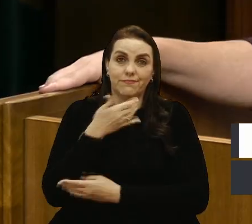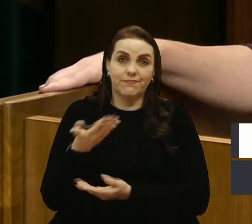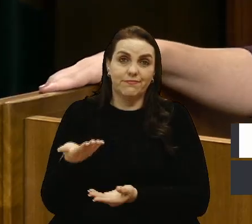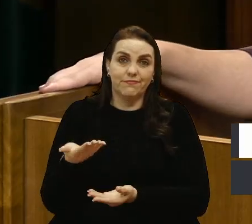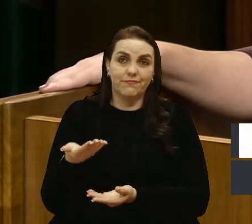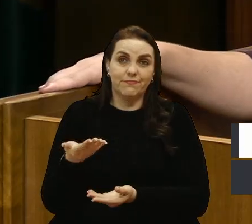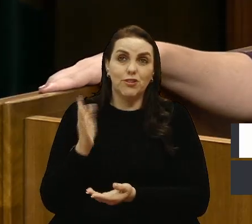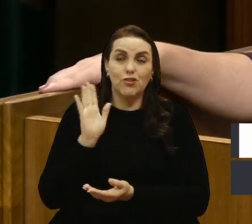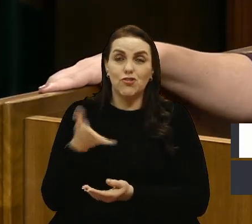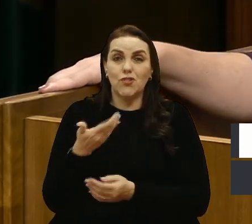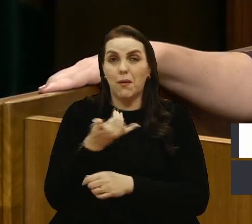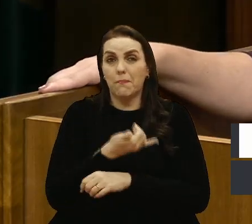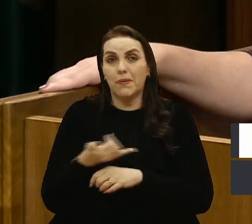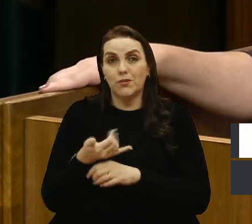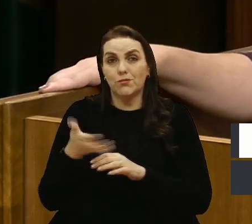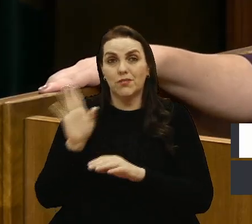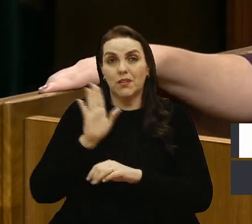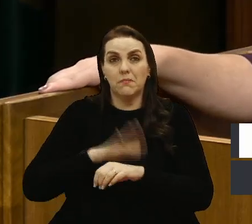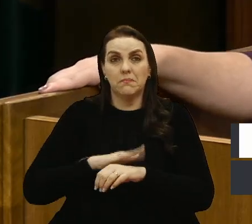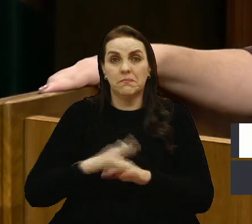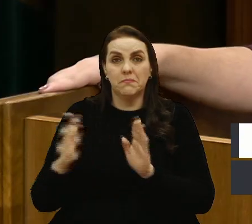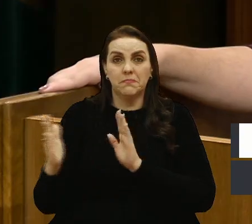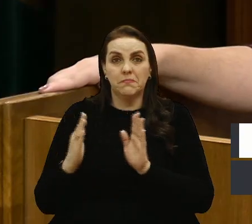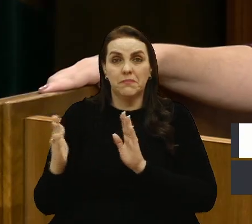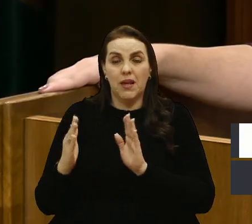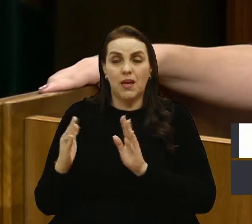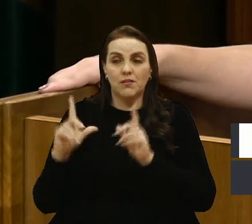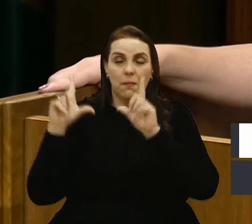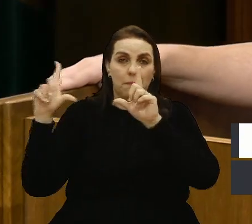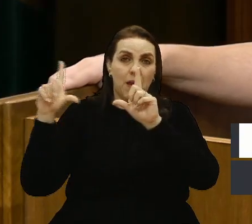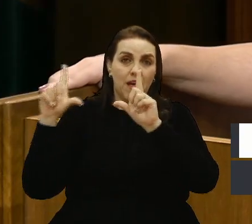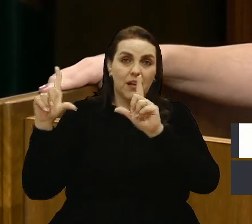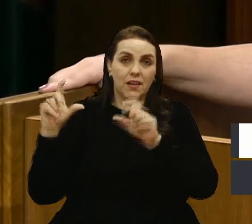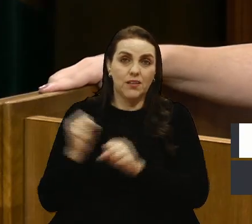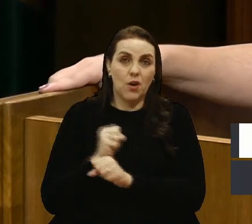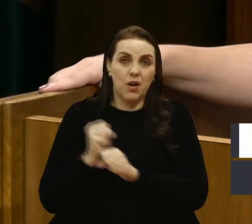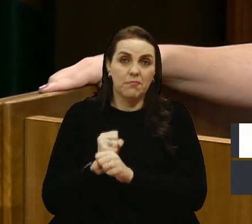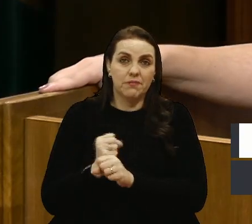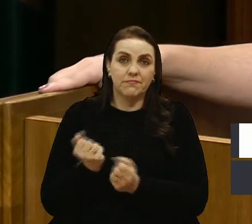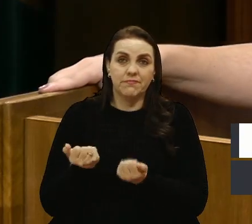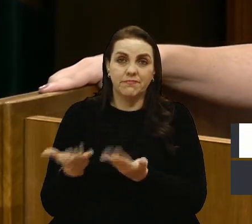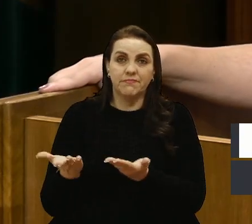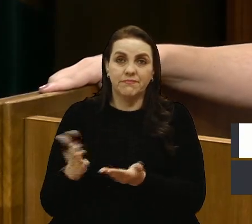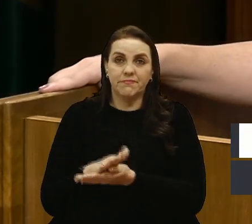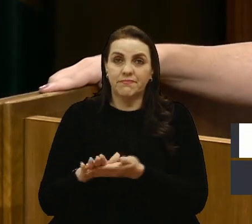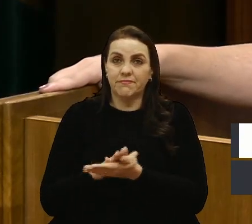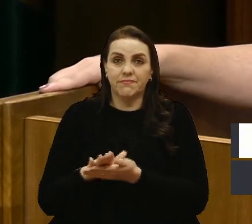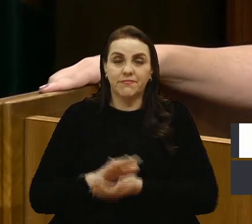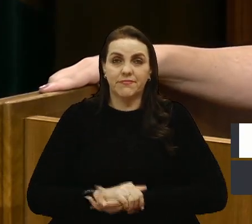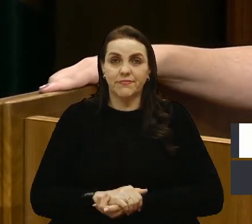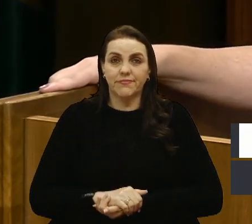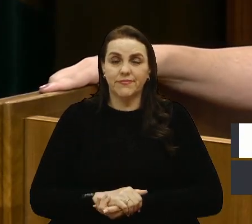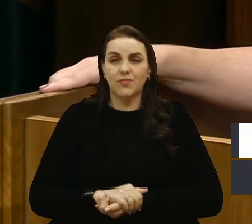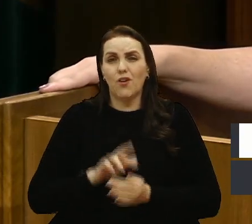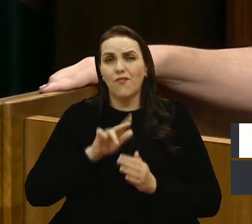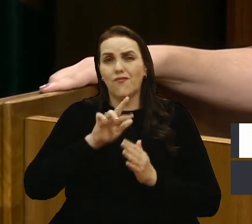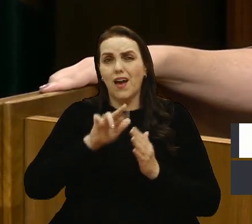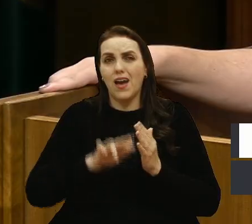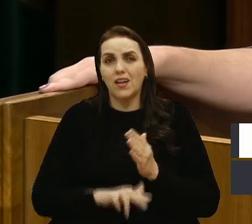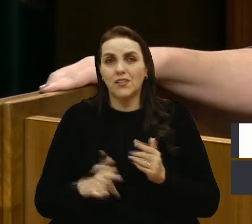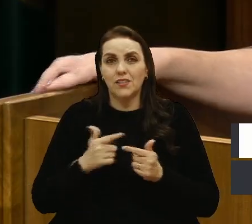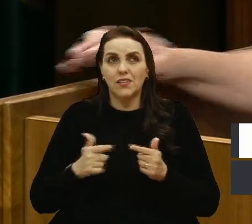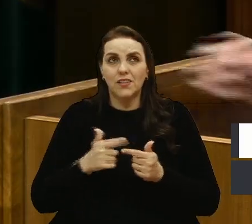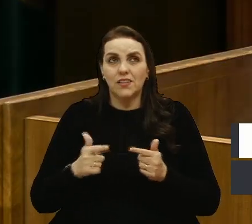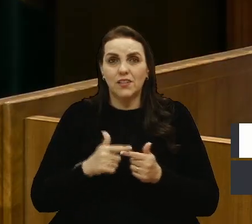Já passou até o prazo na placa da obra, porque não foi entregue. Então, são diversos problemas,